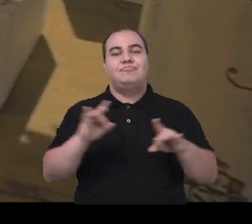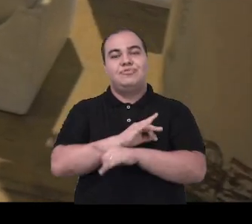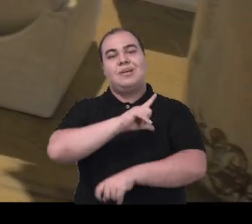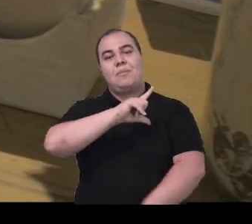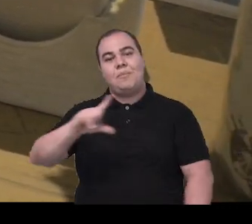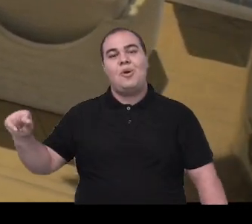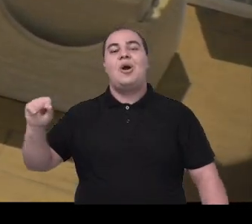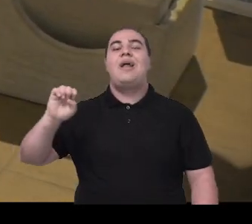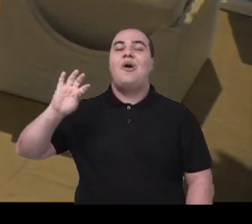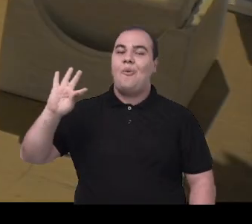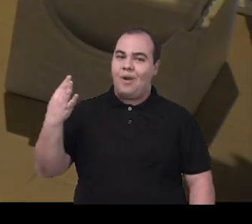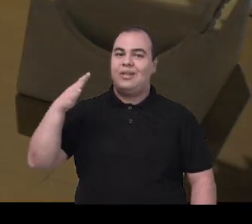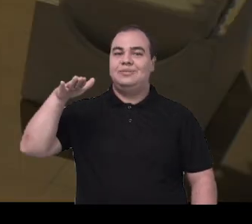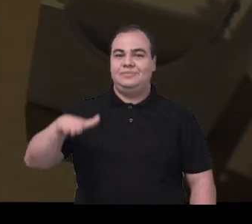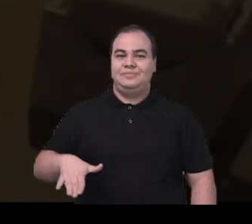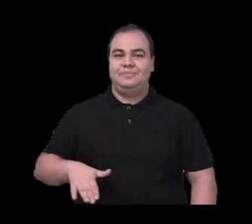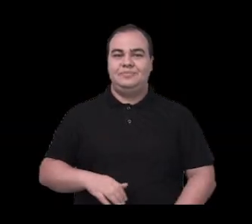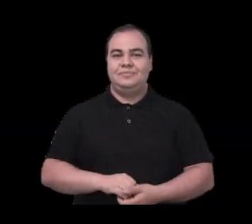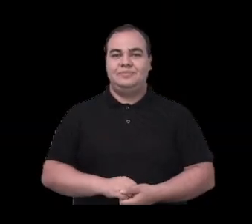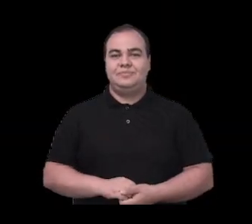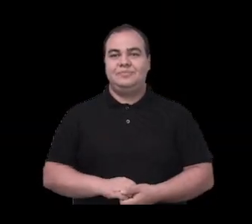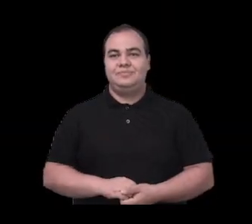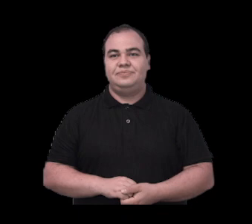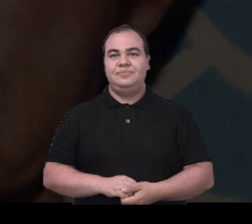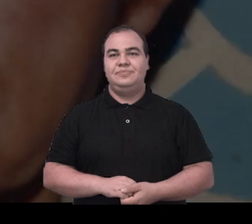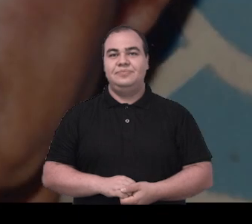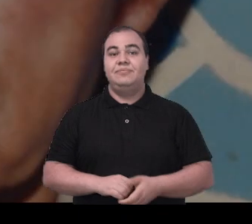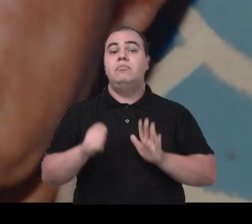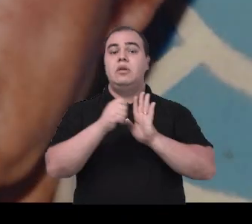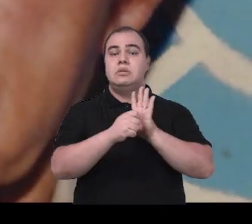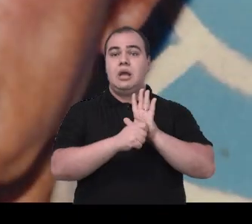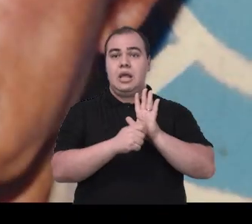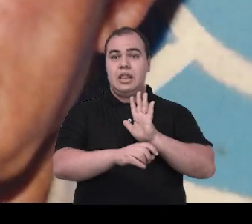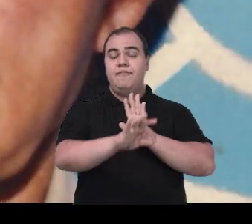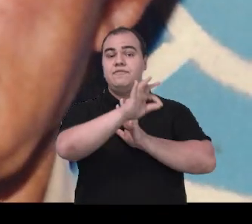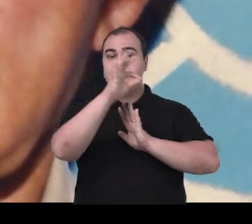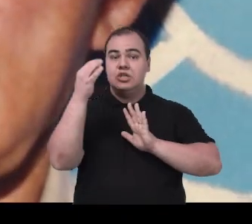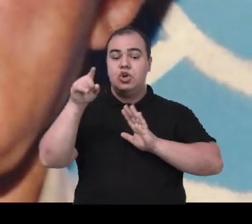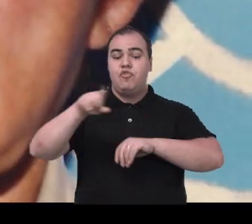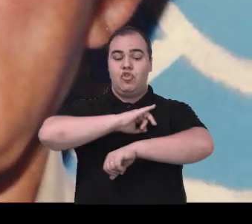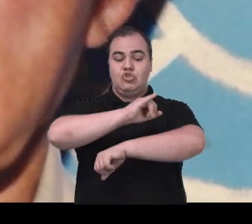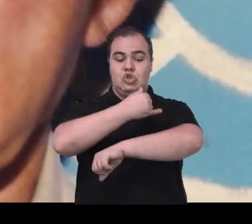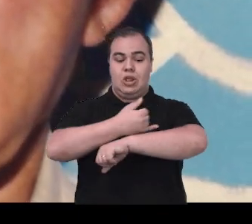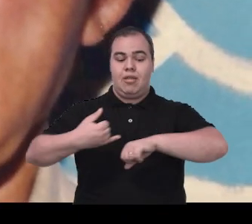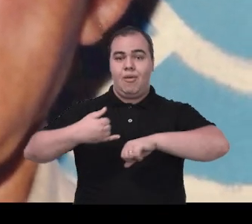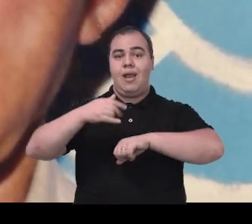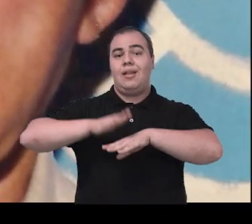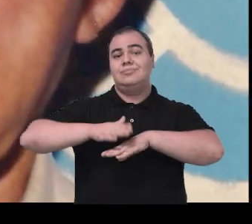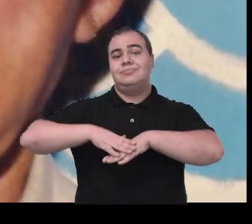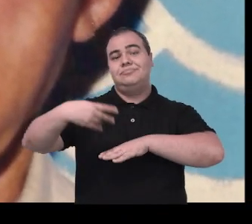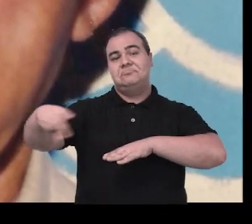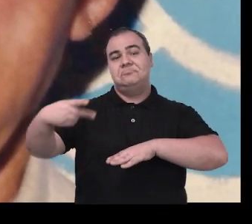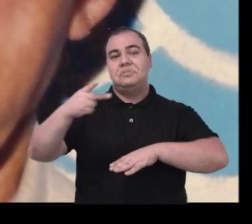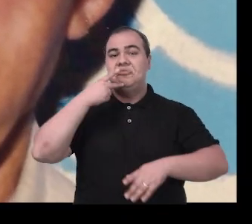vão embora para casa às 4 horas da tarde. João Bosco Oliveira, artista plástico, Espaço 8,